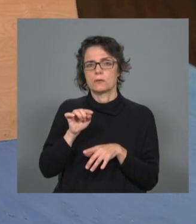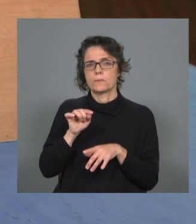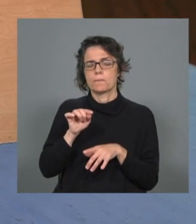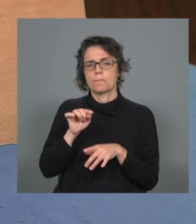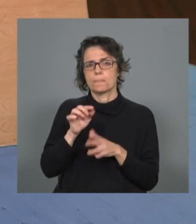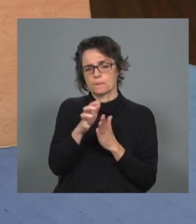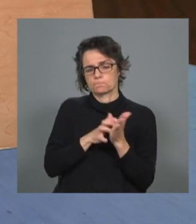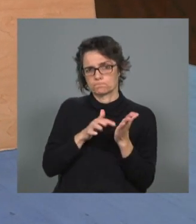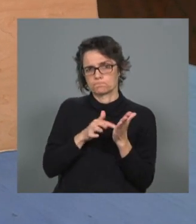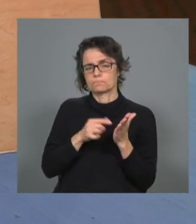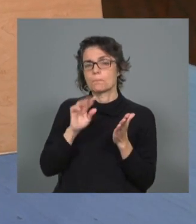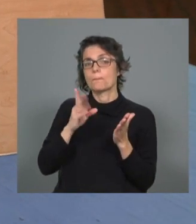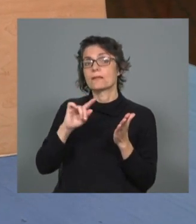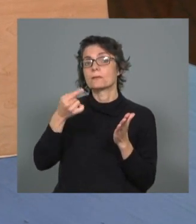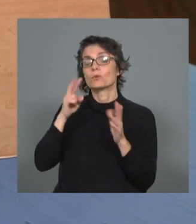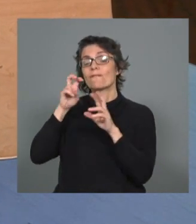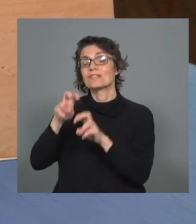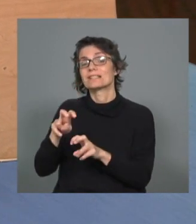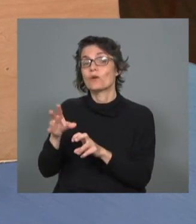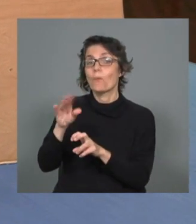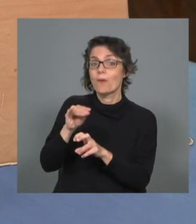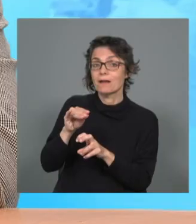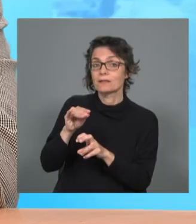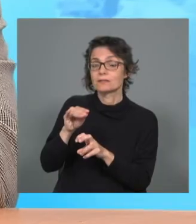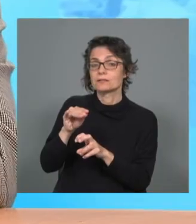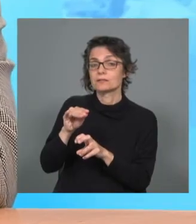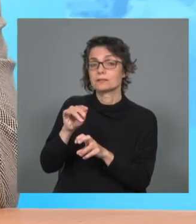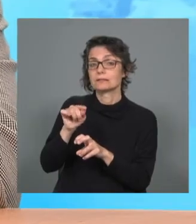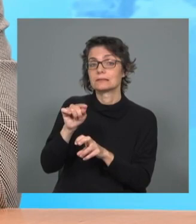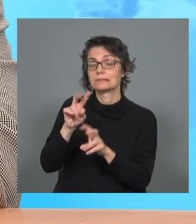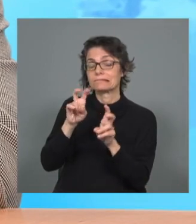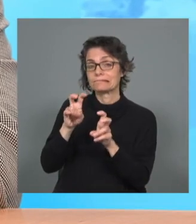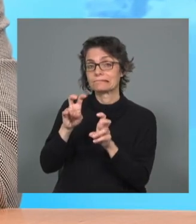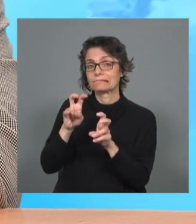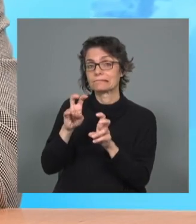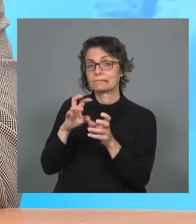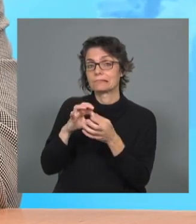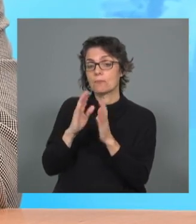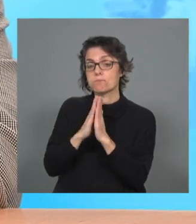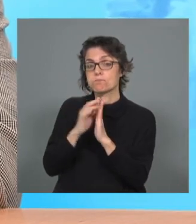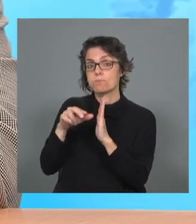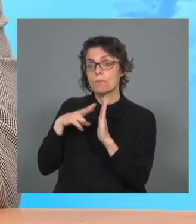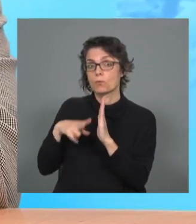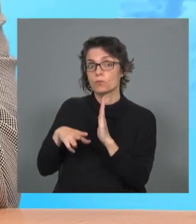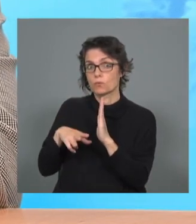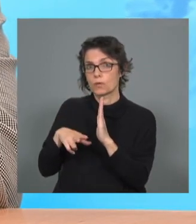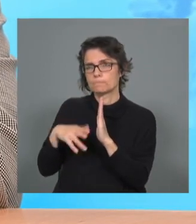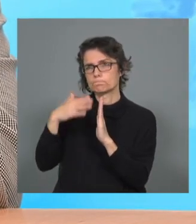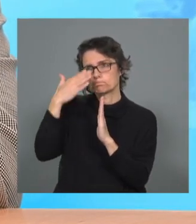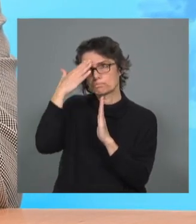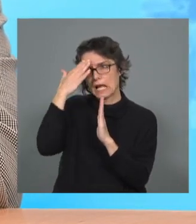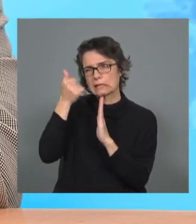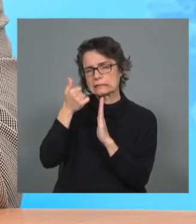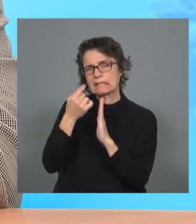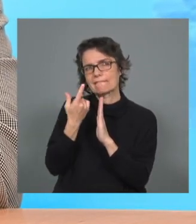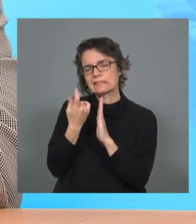de investigação que eu fui fazendo depois da tese de doutoramento em relação a este assunto da religião em Portugal, eu achei que faltava um